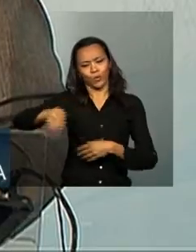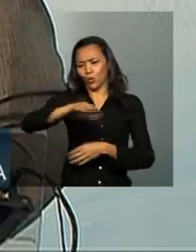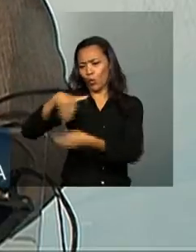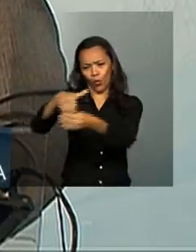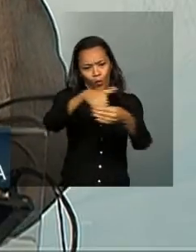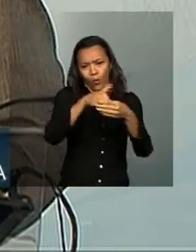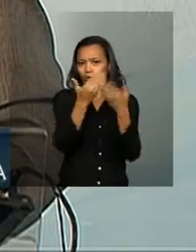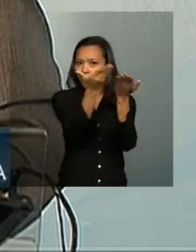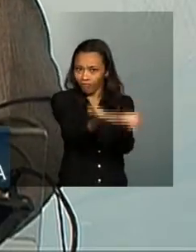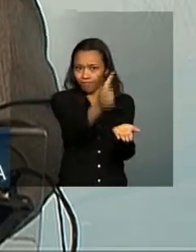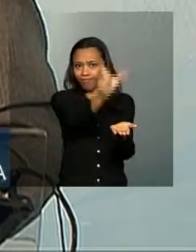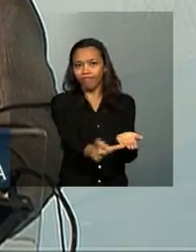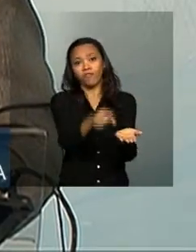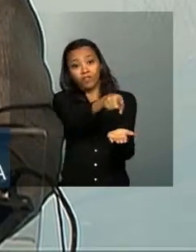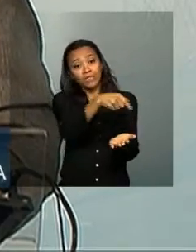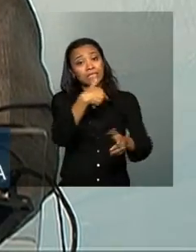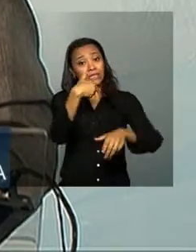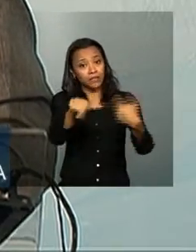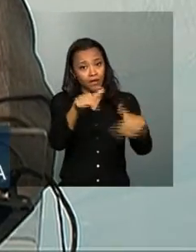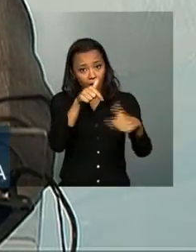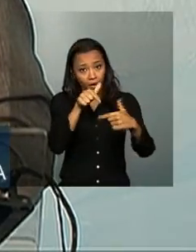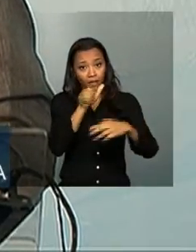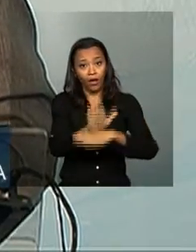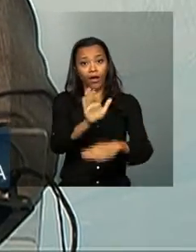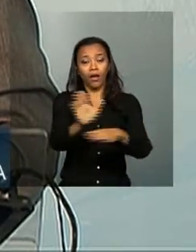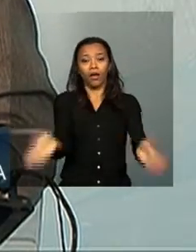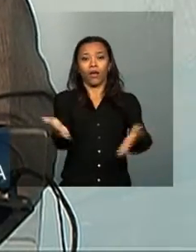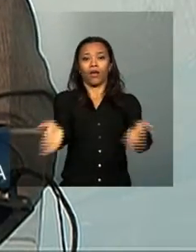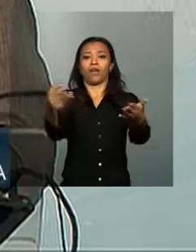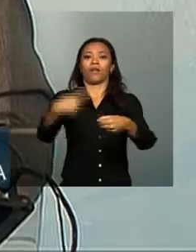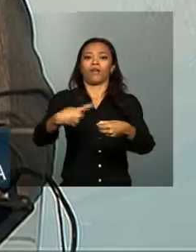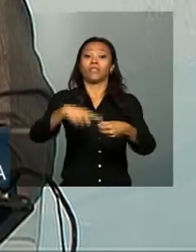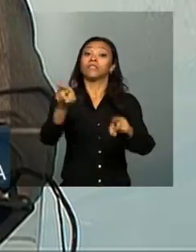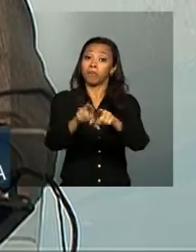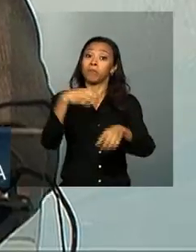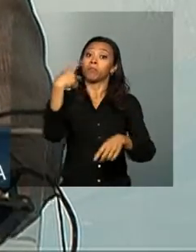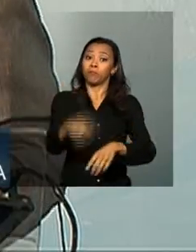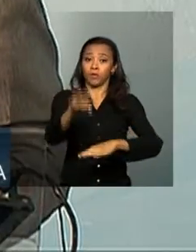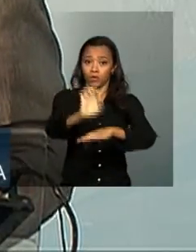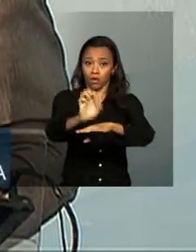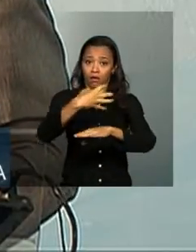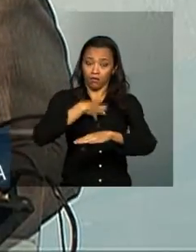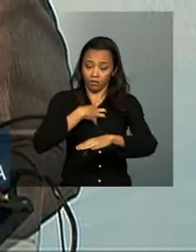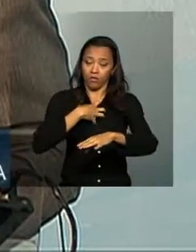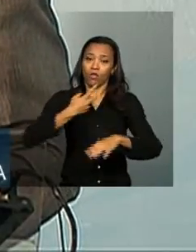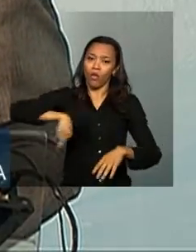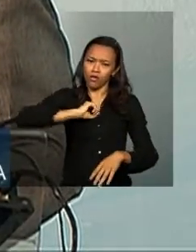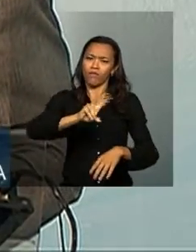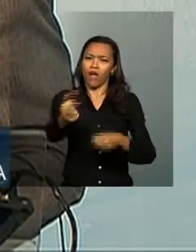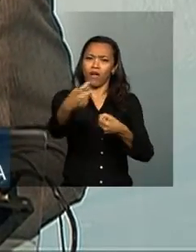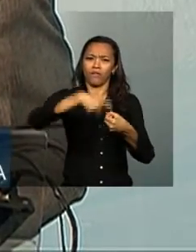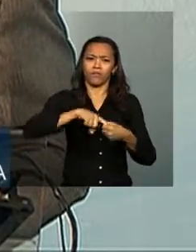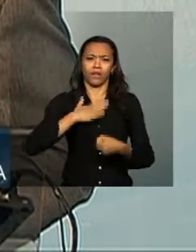presidente, que a senhora trabalha por essa cidade e por esse estado. Nós vamos trabalhar. E eu vou voltar aqui em